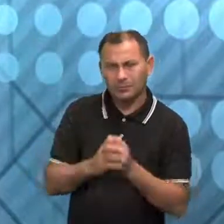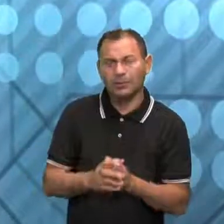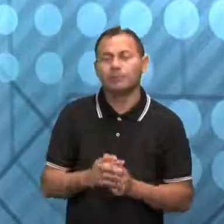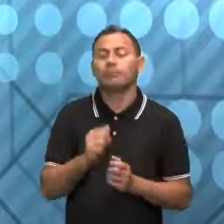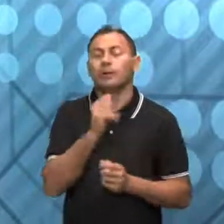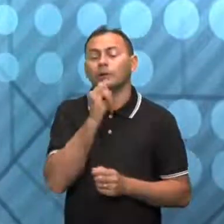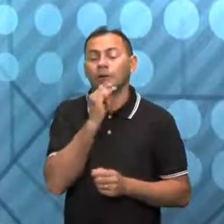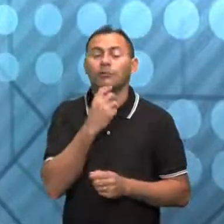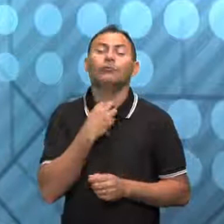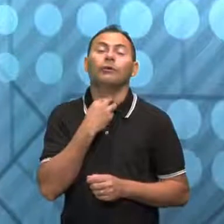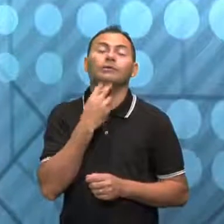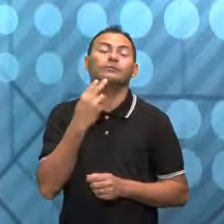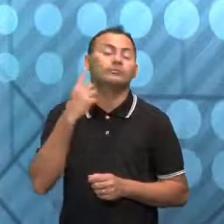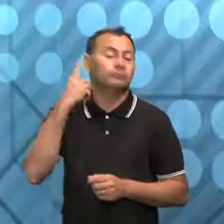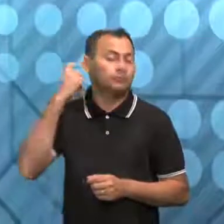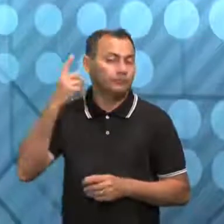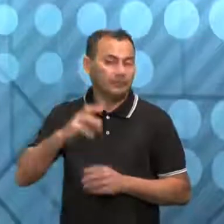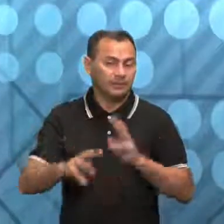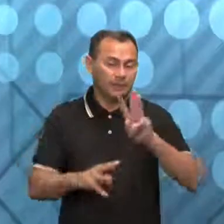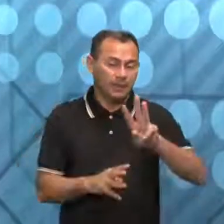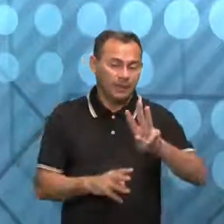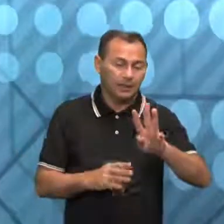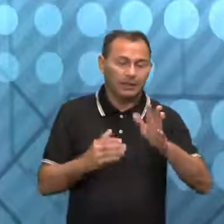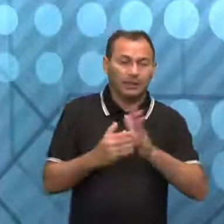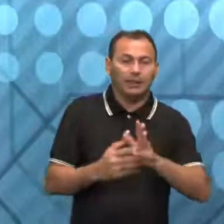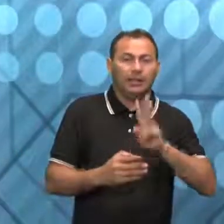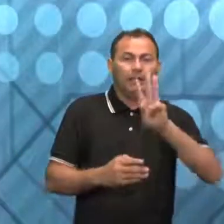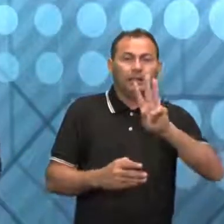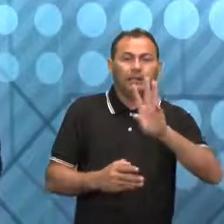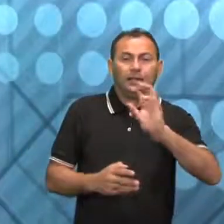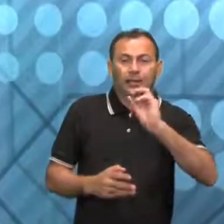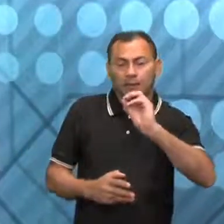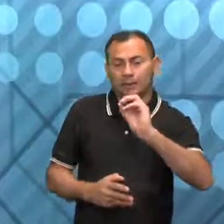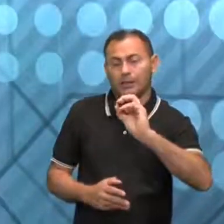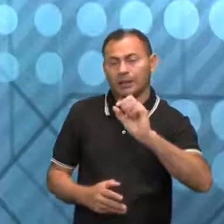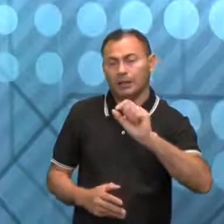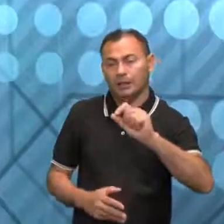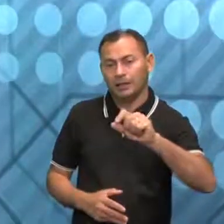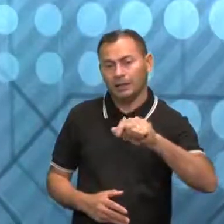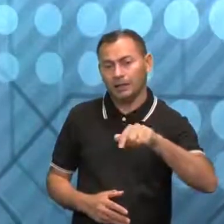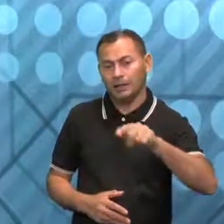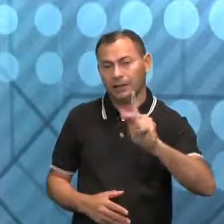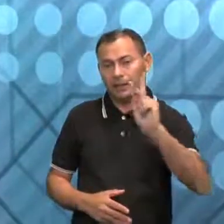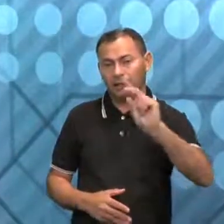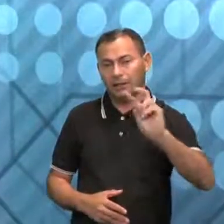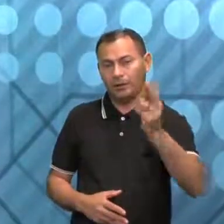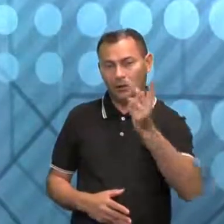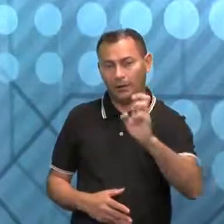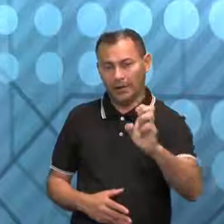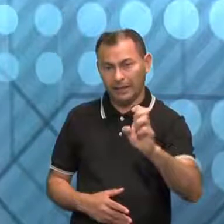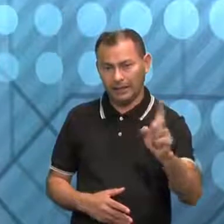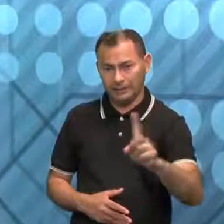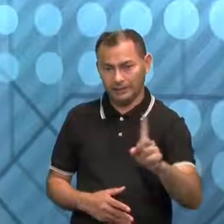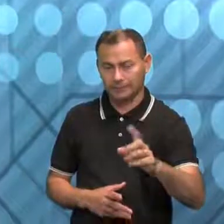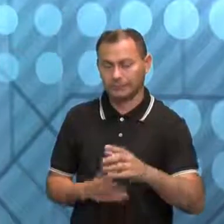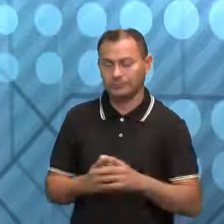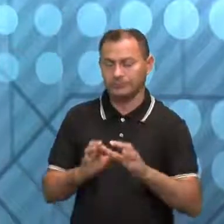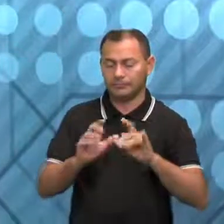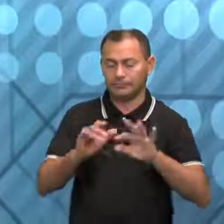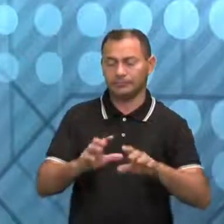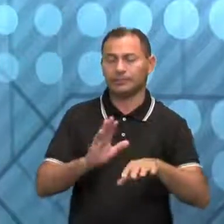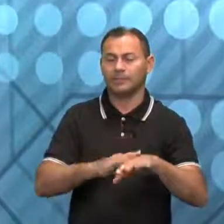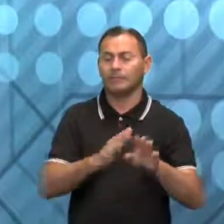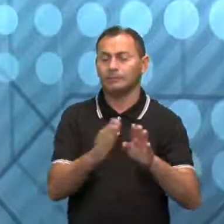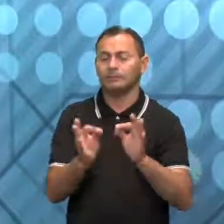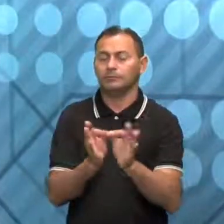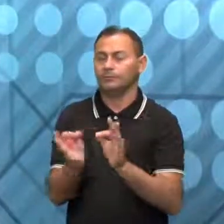de voz pode variar de 3 a 30 kHz. Então, será que eu posso utilizar qualquer frequência para digitalizar esse